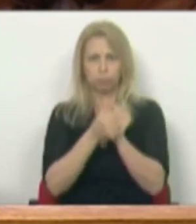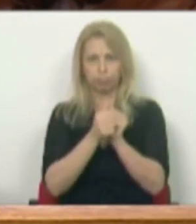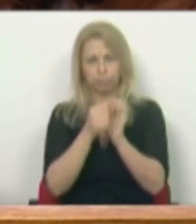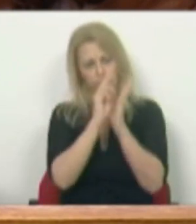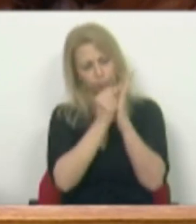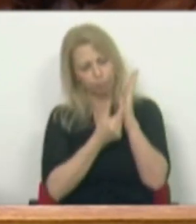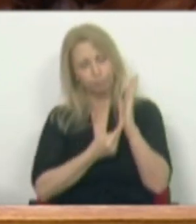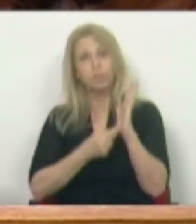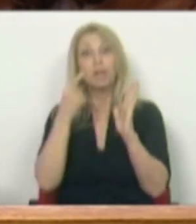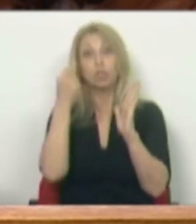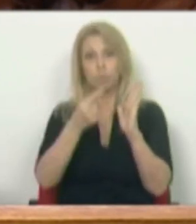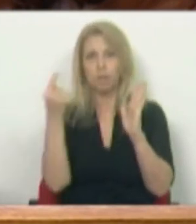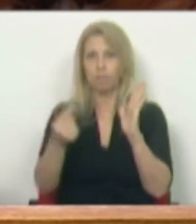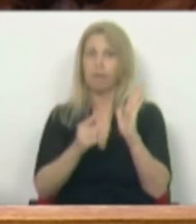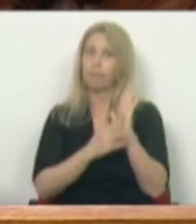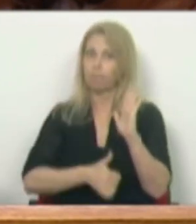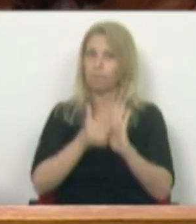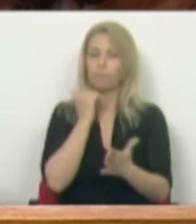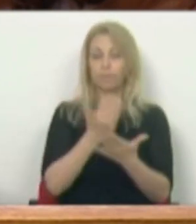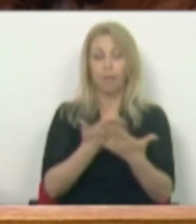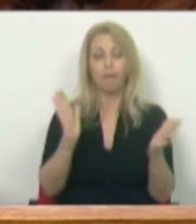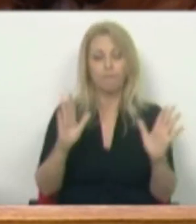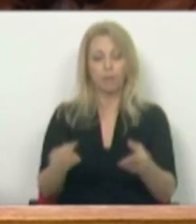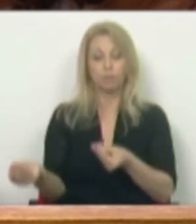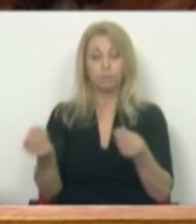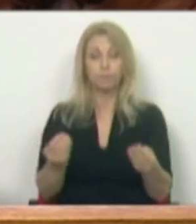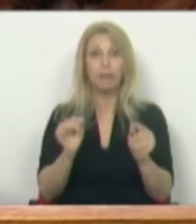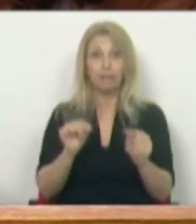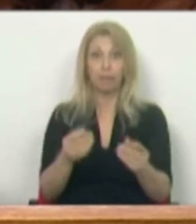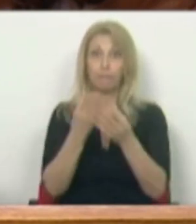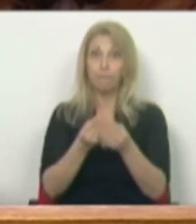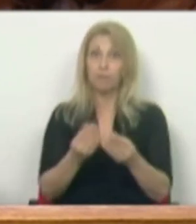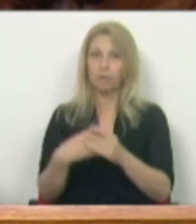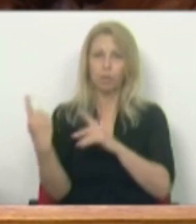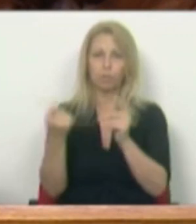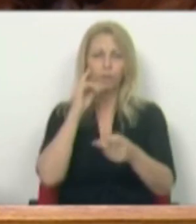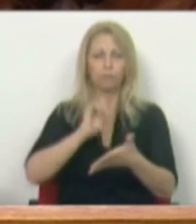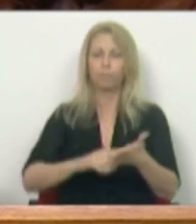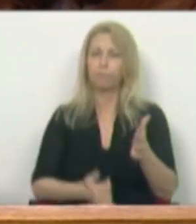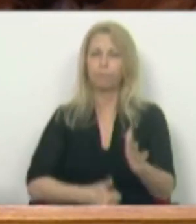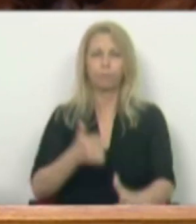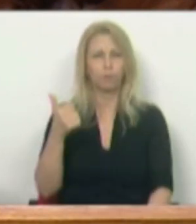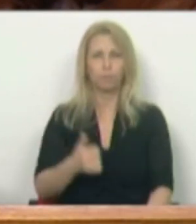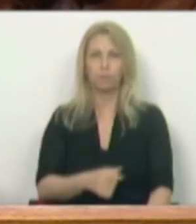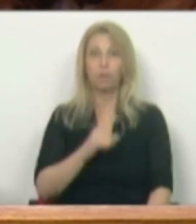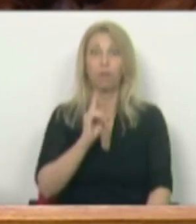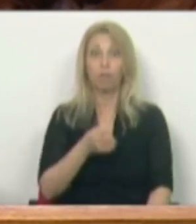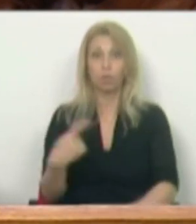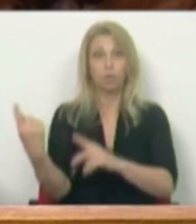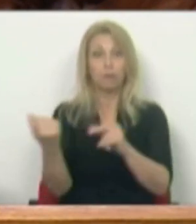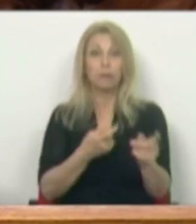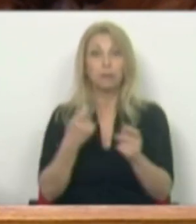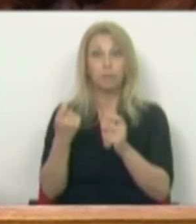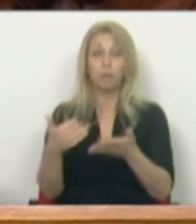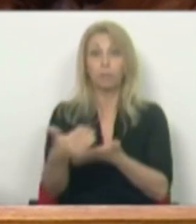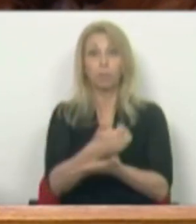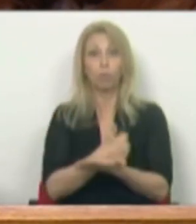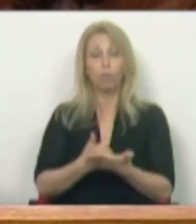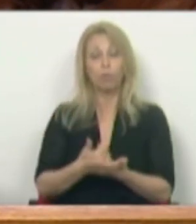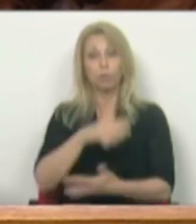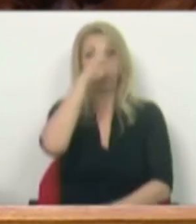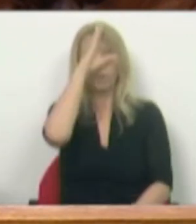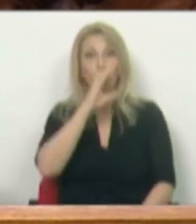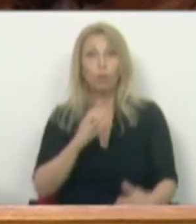especialidade. Mas nós trazemos a esta matéria um debate fundamental, que são o debate de meios. O